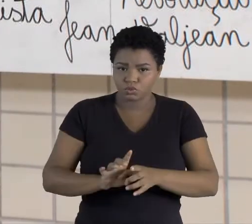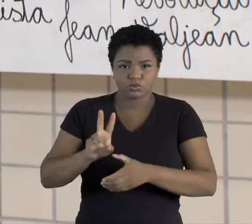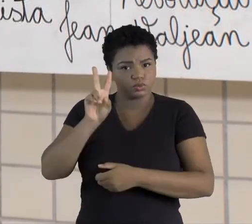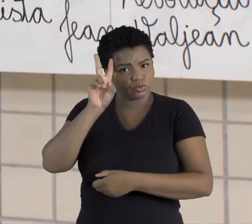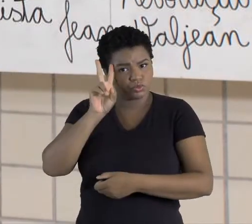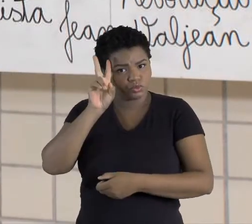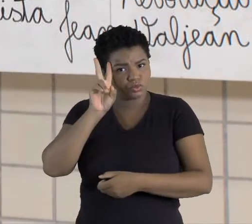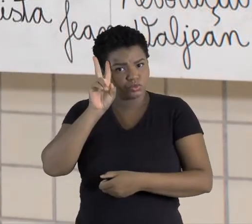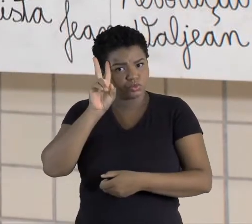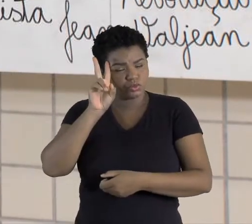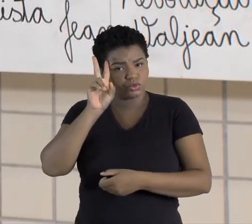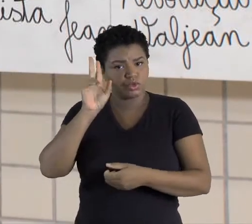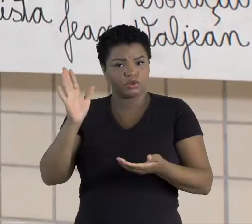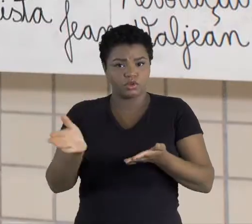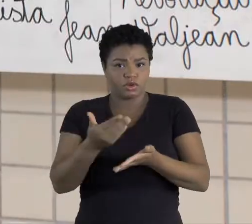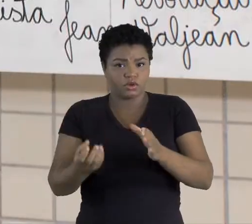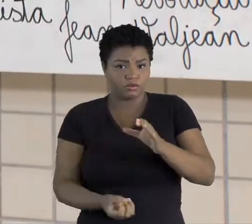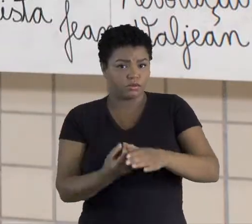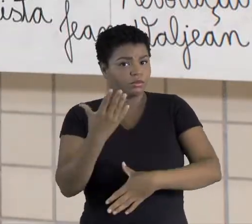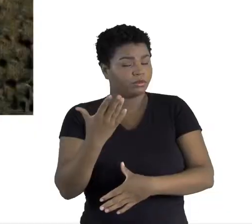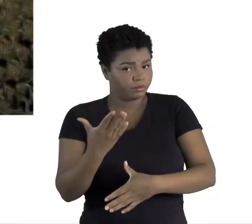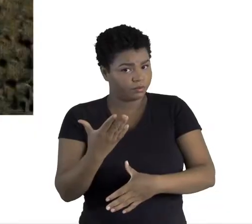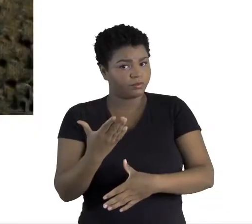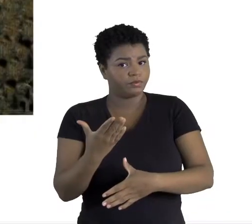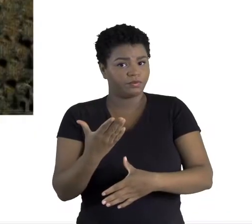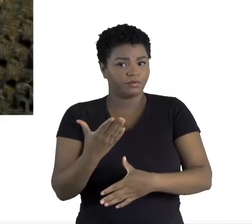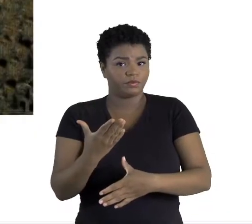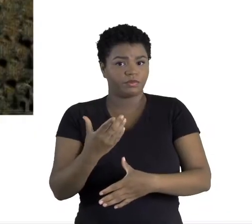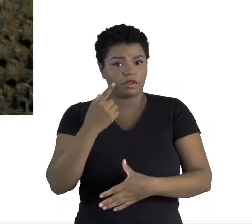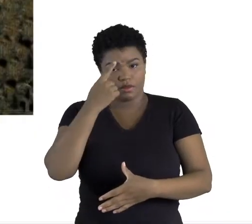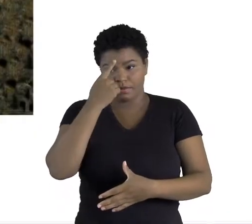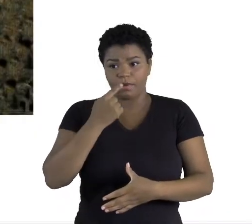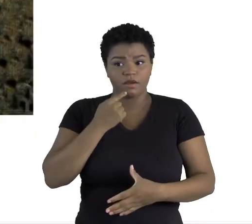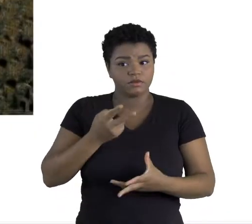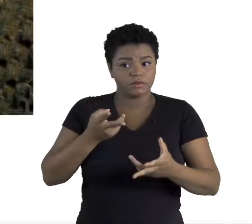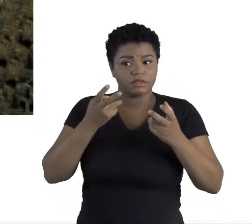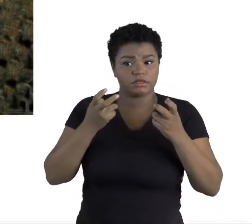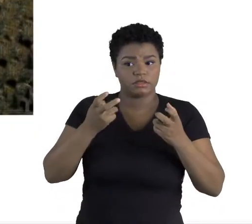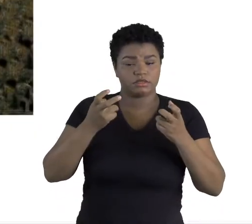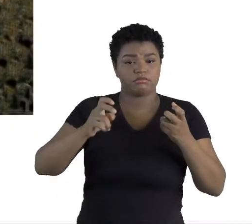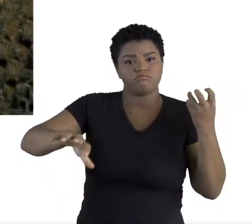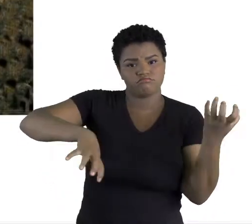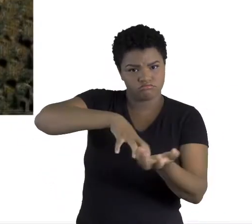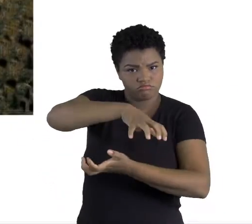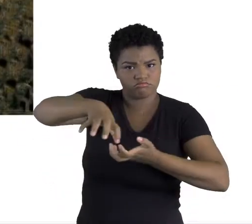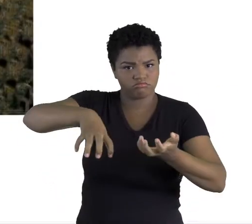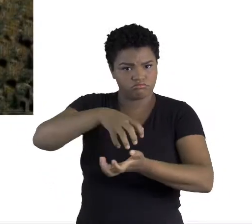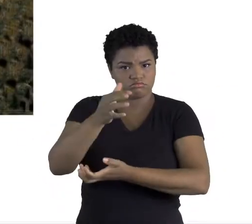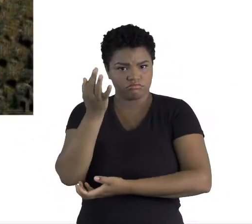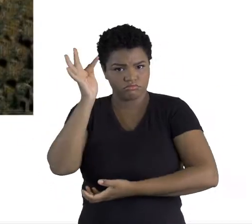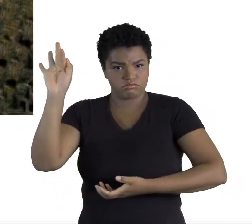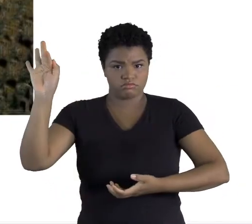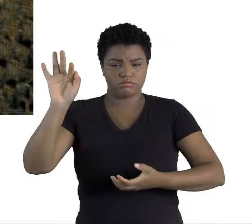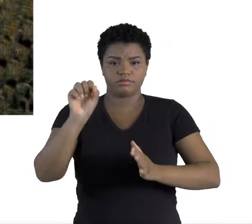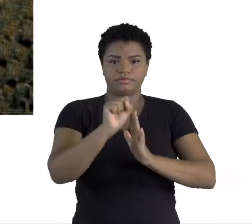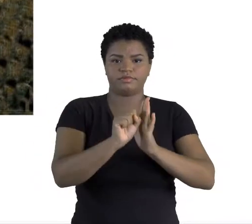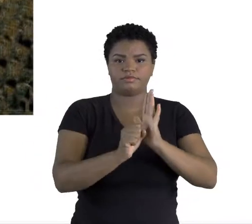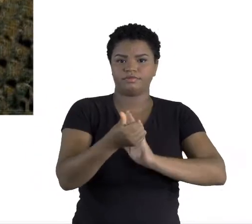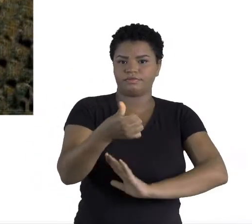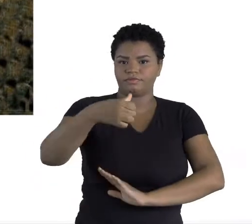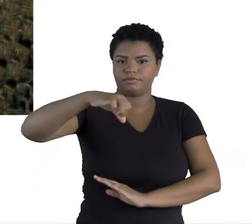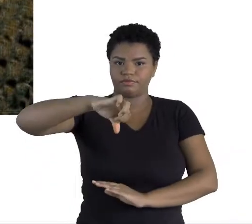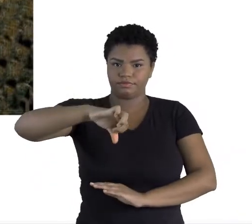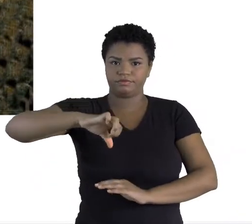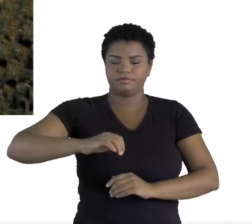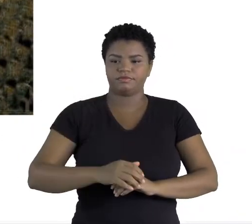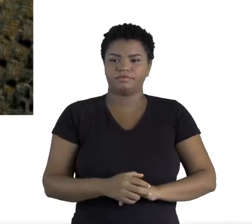essa obra foi produzida. Então vejam aí na imagem, nós temos a Revolução Francesa no século XIX, que foi